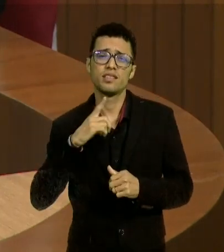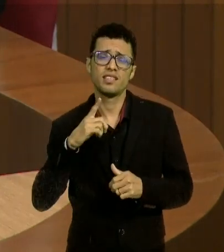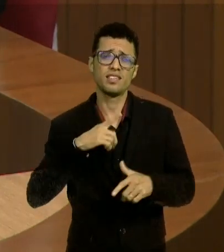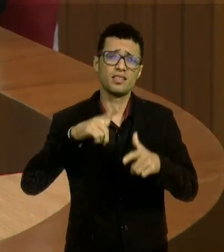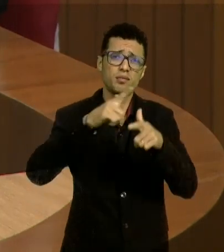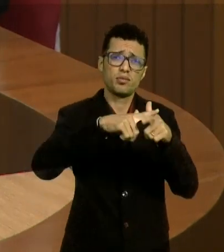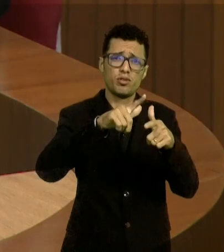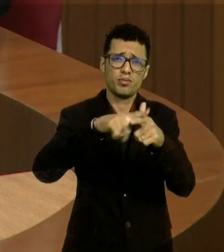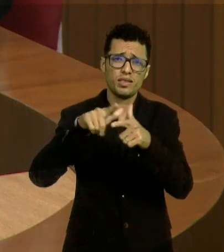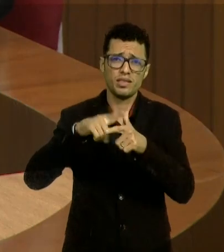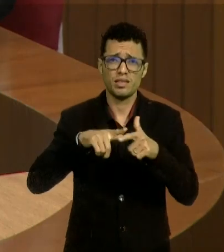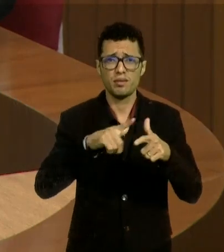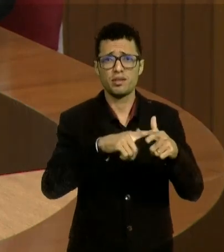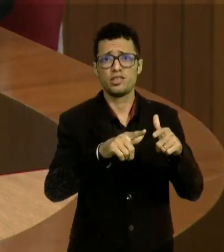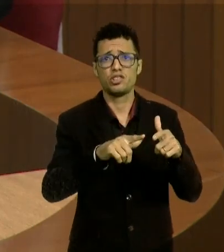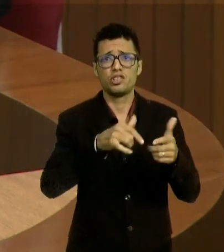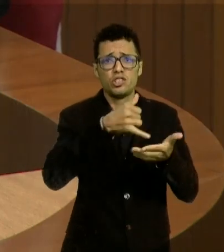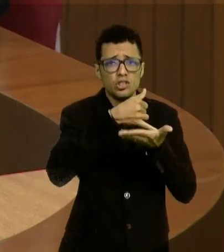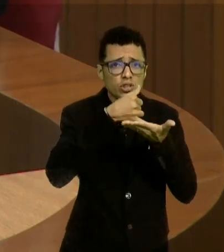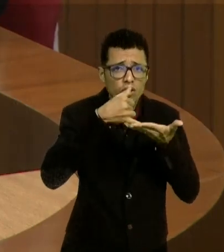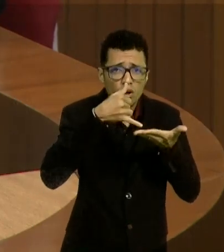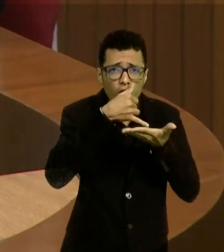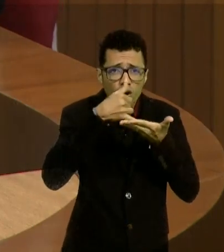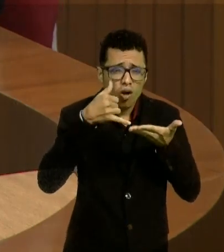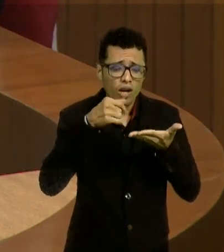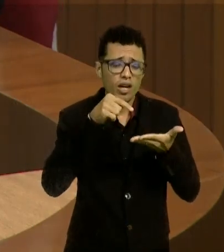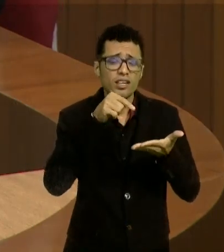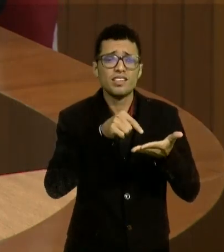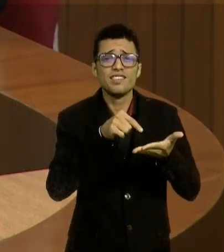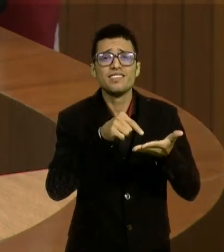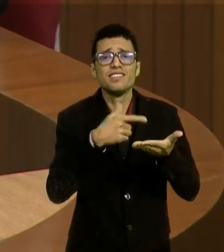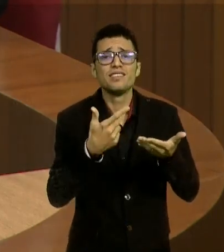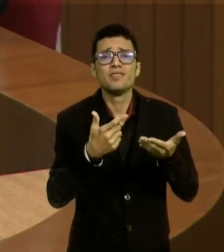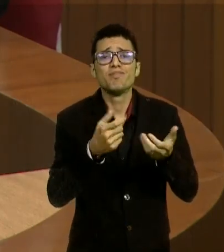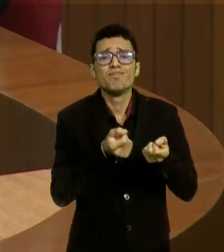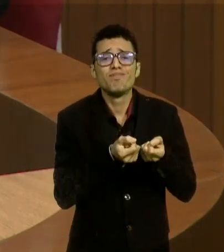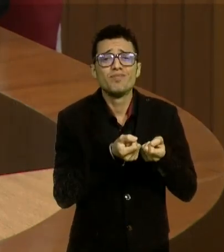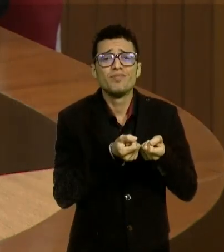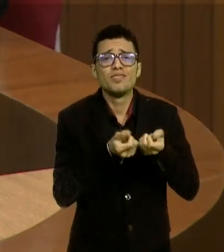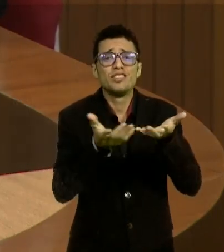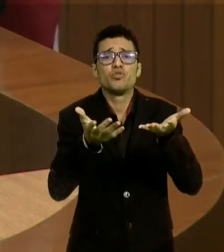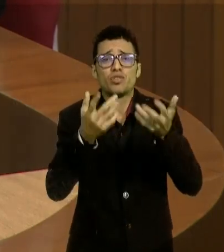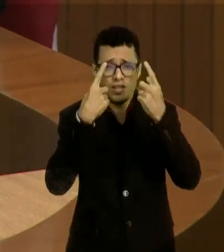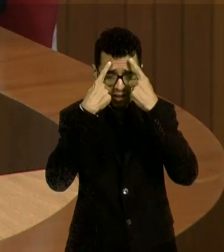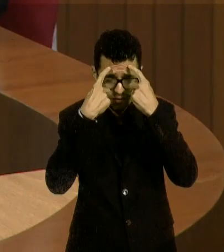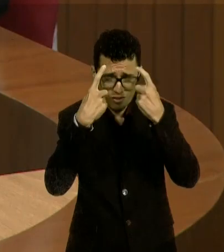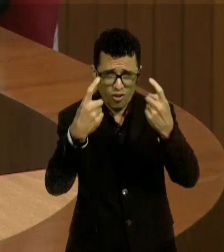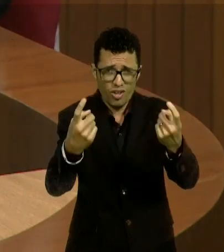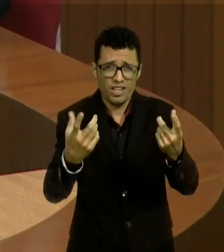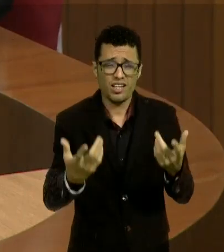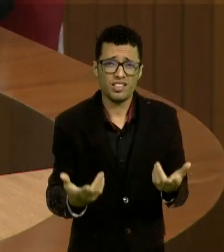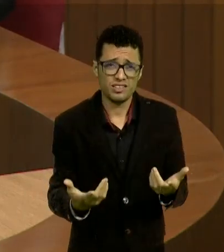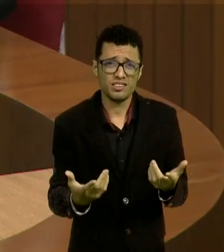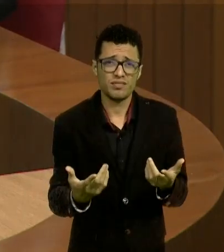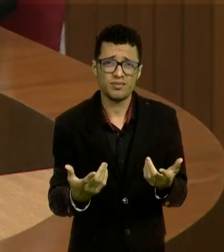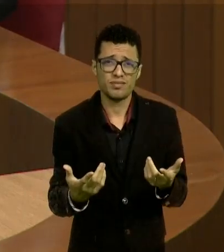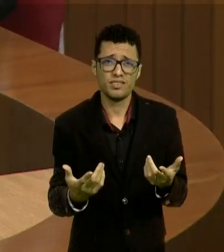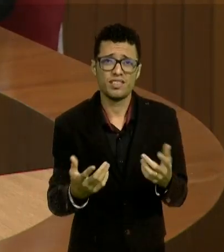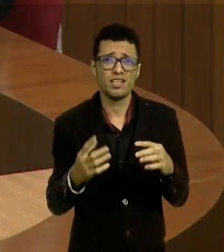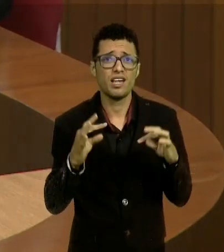às drogas, que geram e aumentam a violência em todas as cidades, não só do